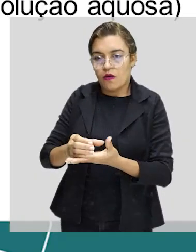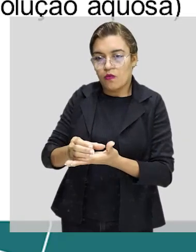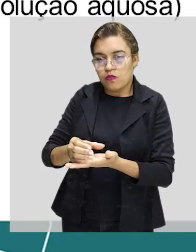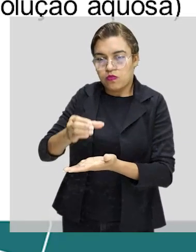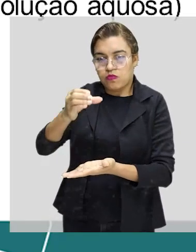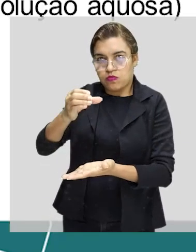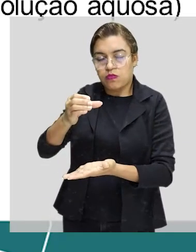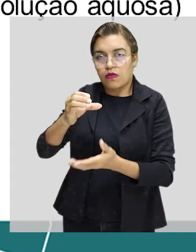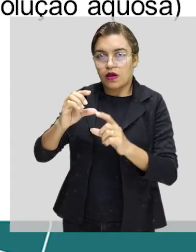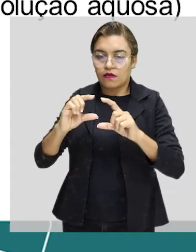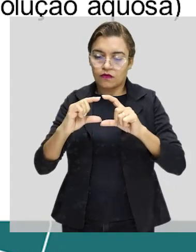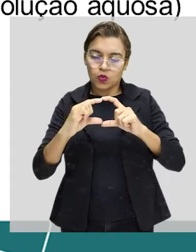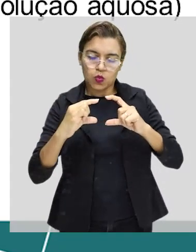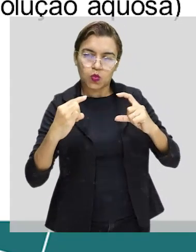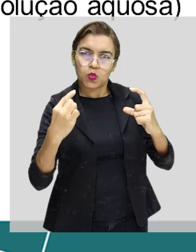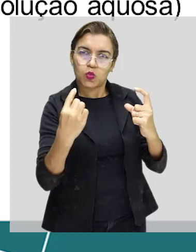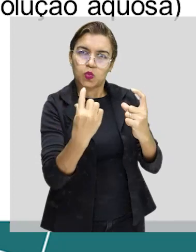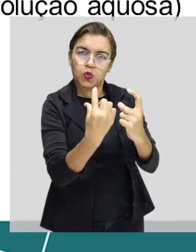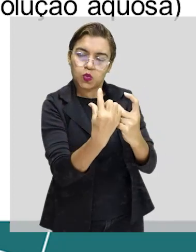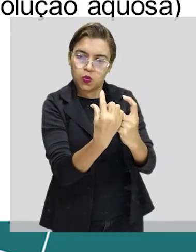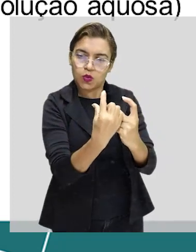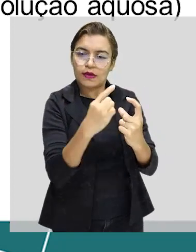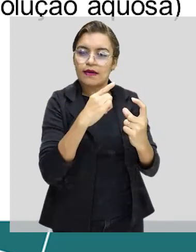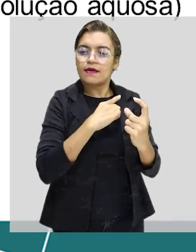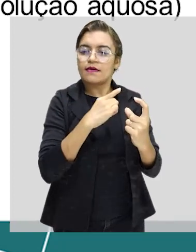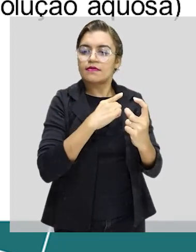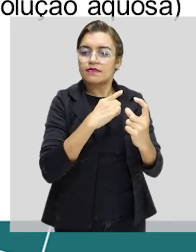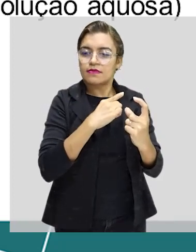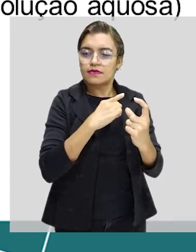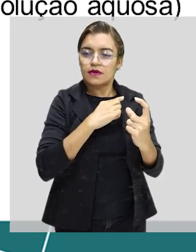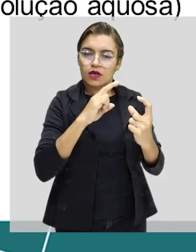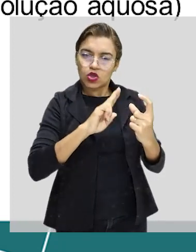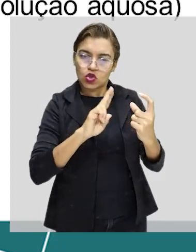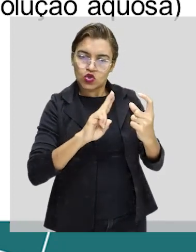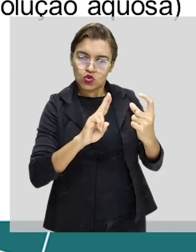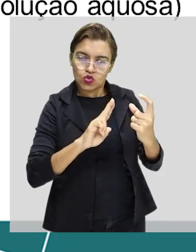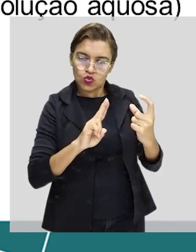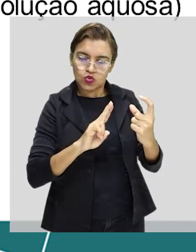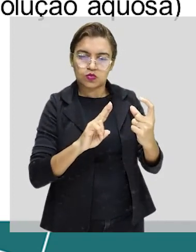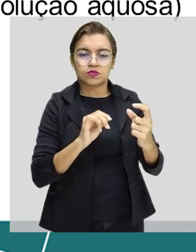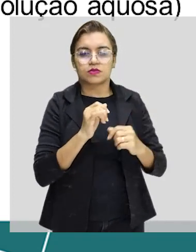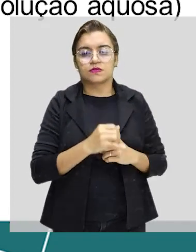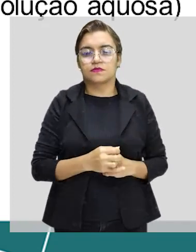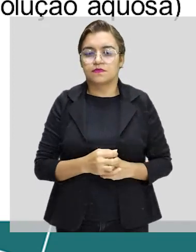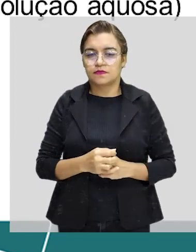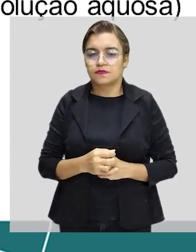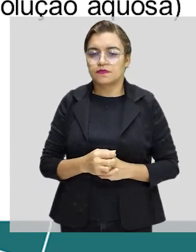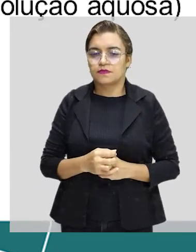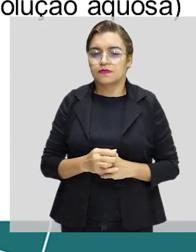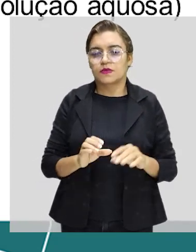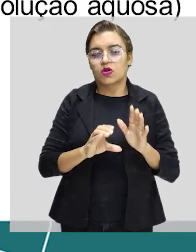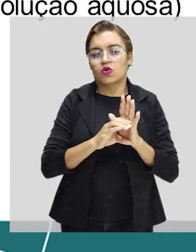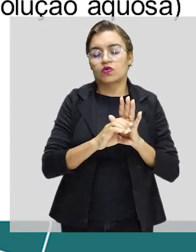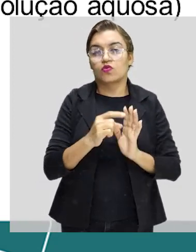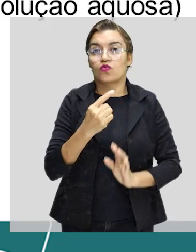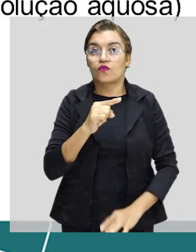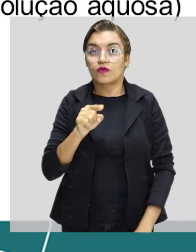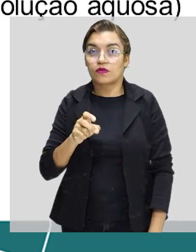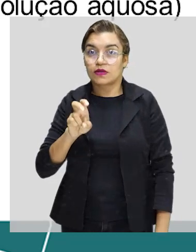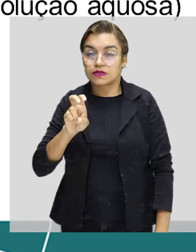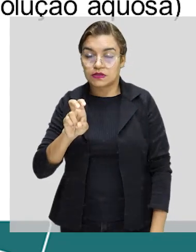garrafa de água mineral, lê-se, entre outras coisas, conteúdo 1,5 litros,